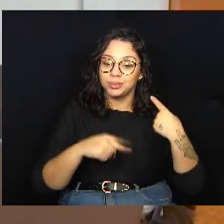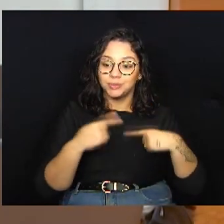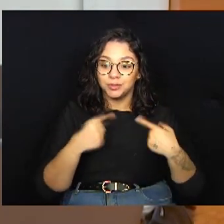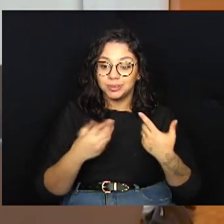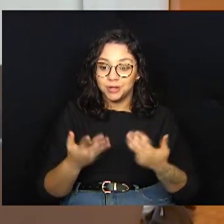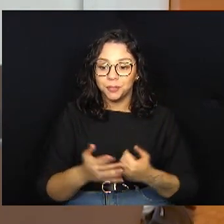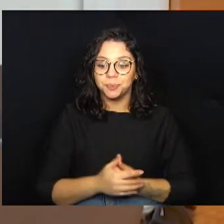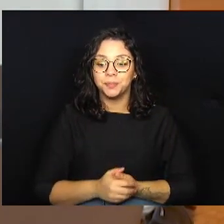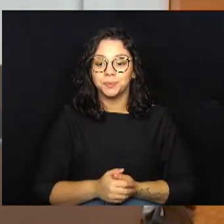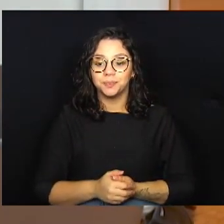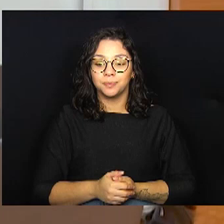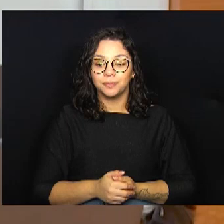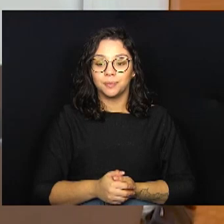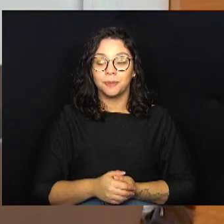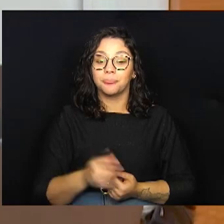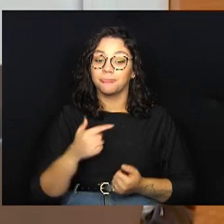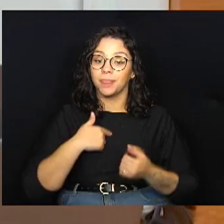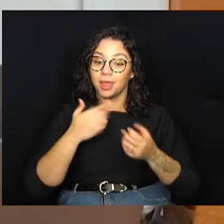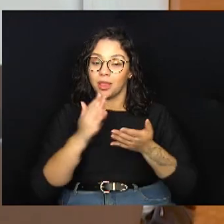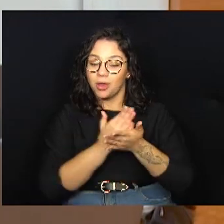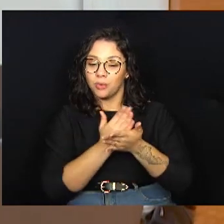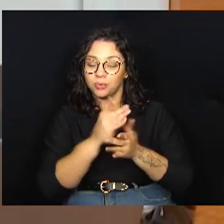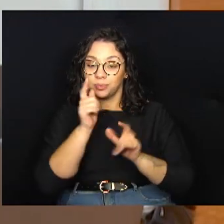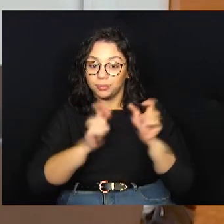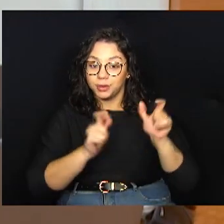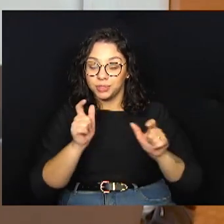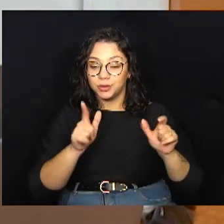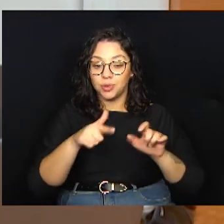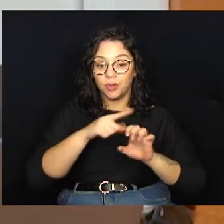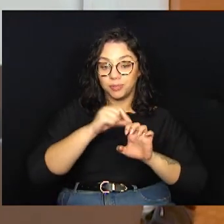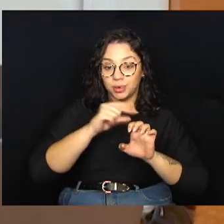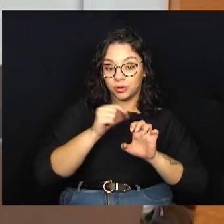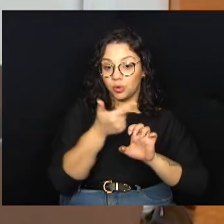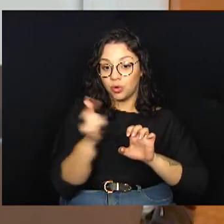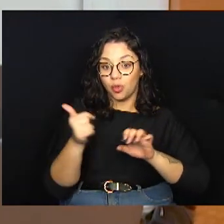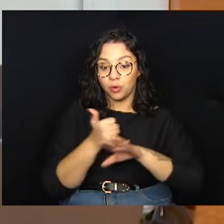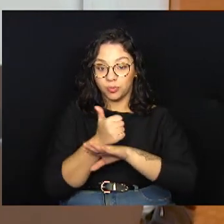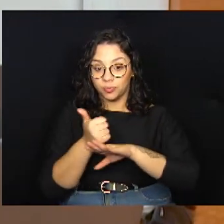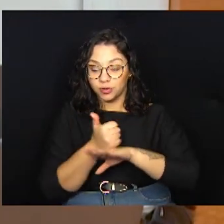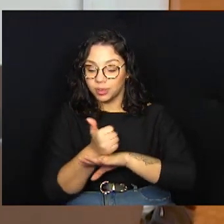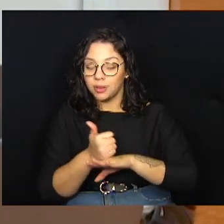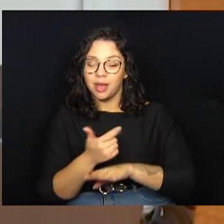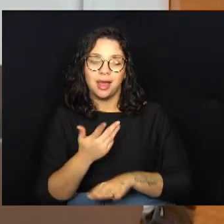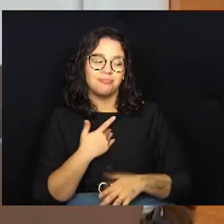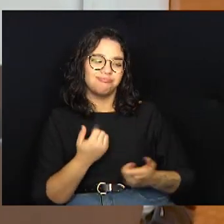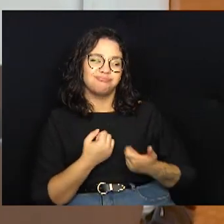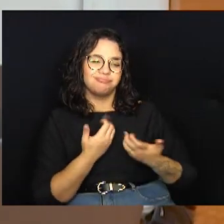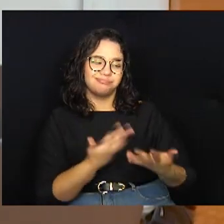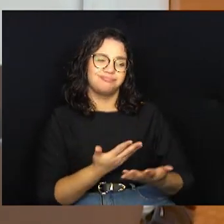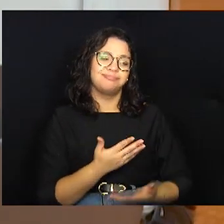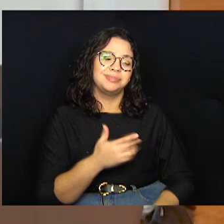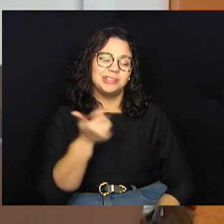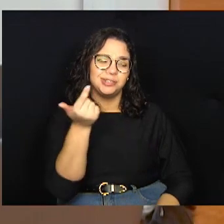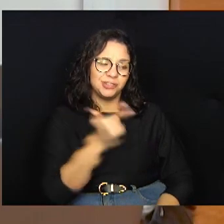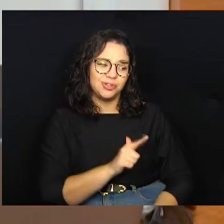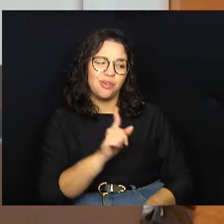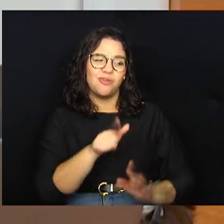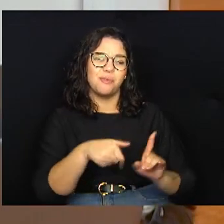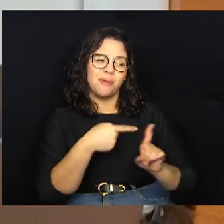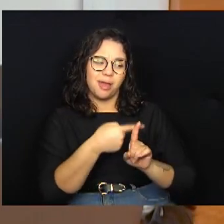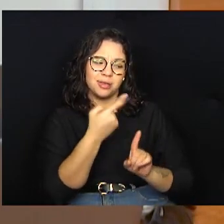né? E até eu falo para alguns empreendedores e outros profissionais, em que às vezes eles falam: Sérgio, mas mais uma lei,